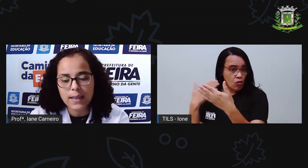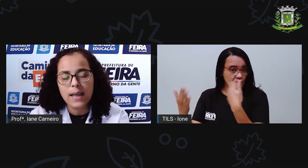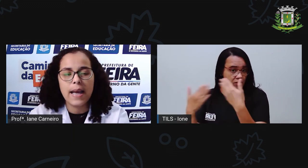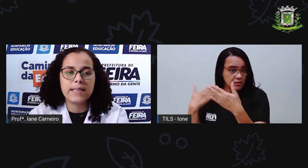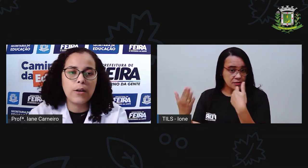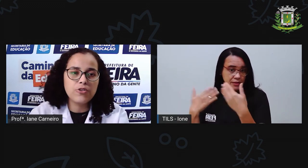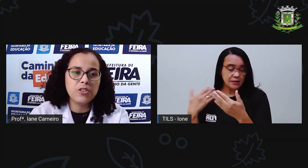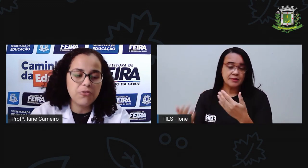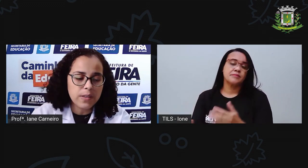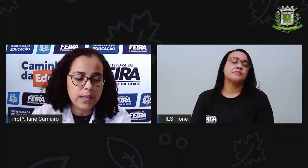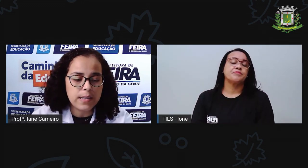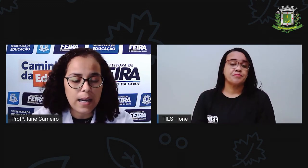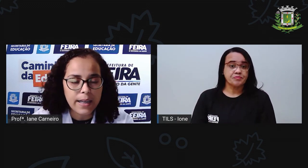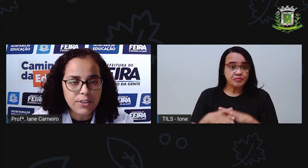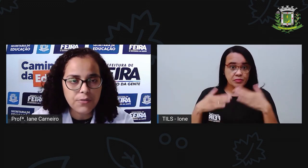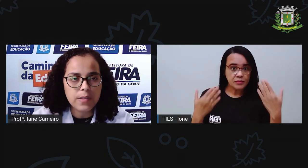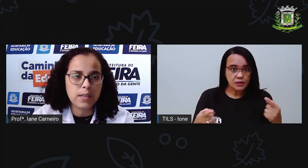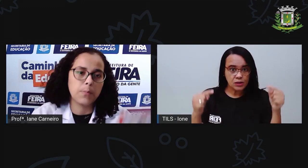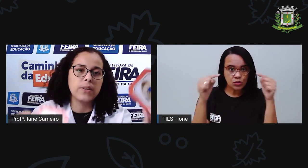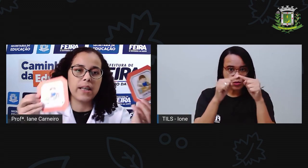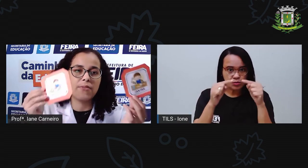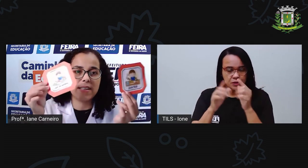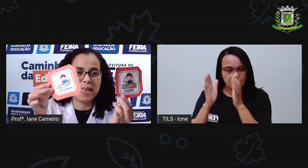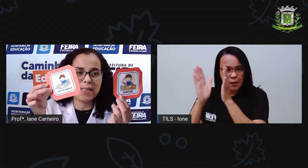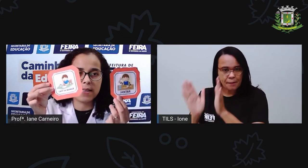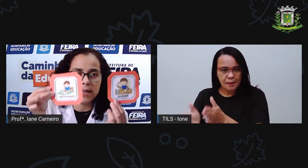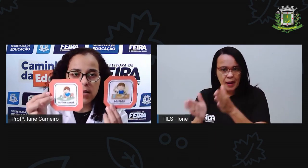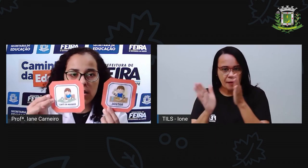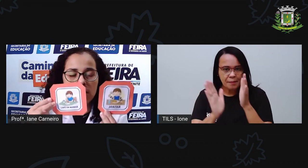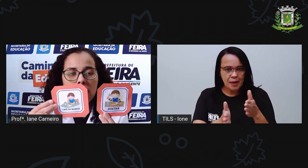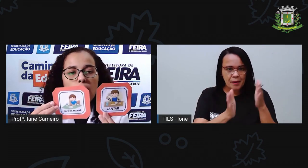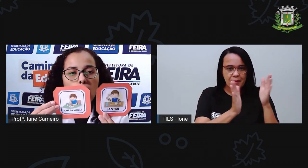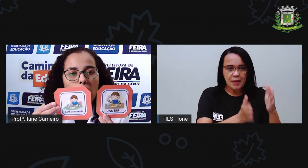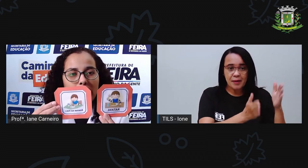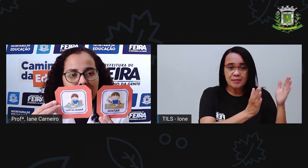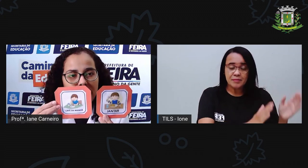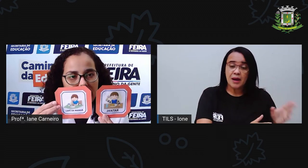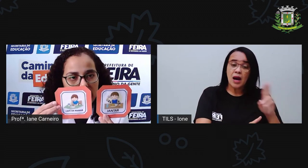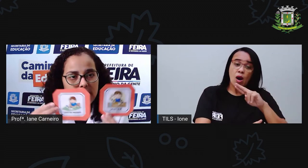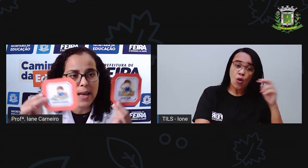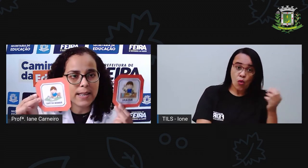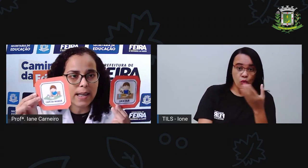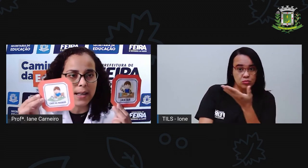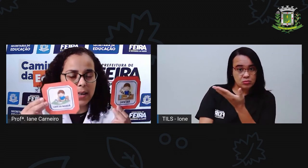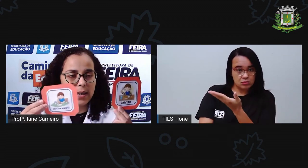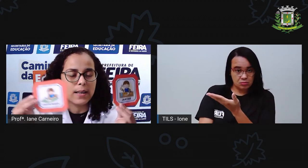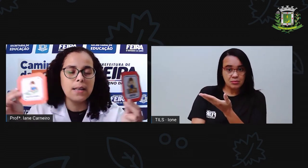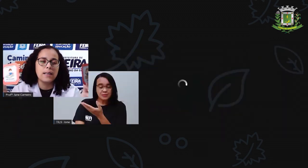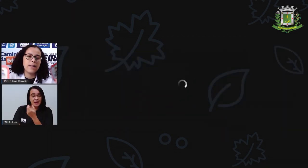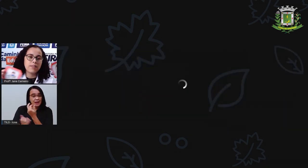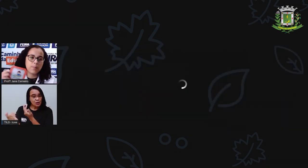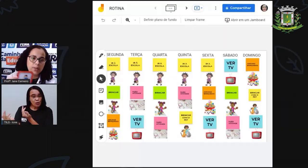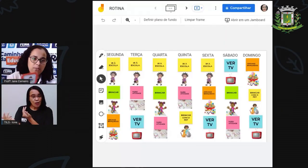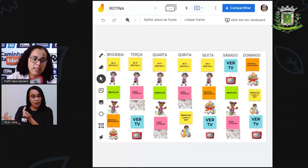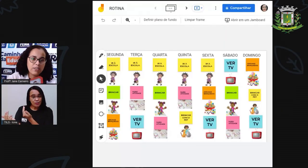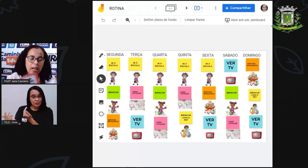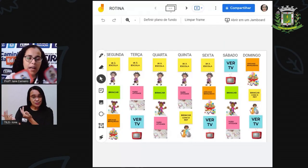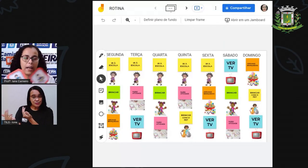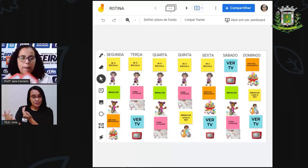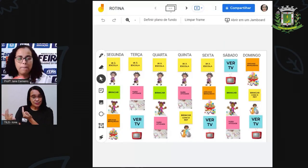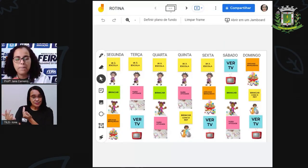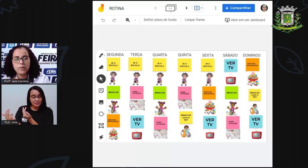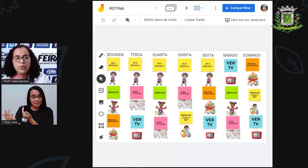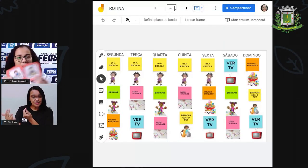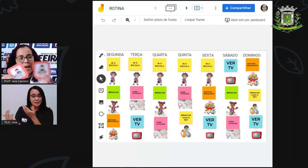bacana essa rotina de vocês. Além de vocês poderem fazer assim, ó, como a Pro fez, esse aqui, né, vocês podem fazer